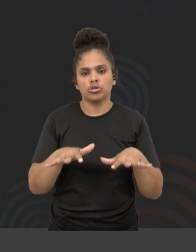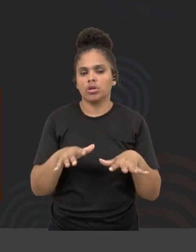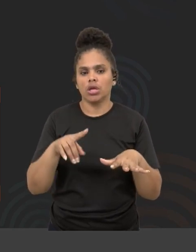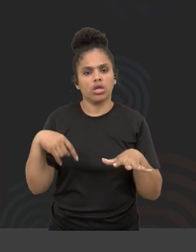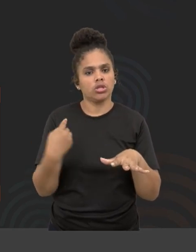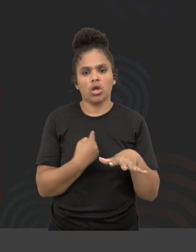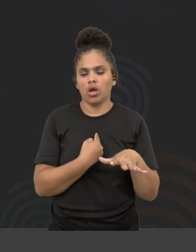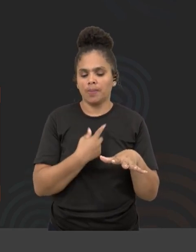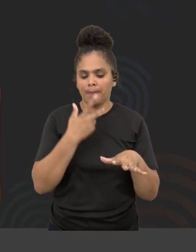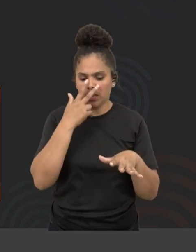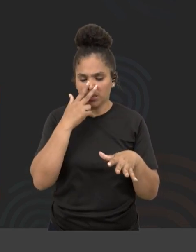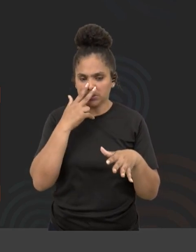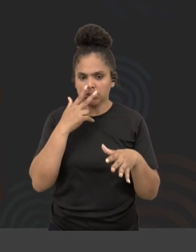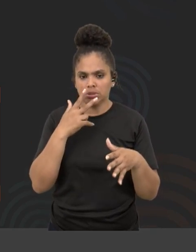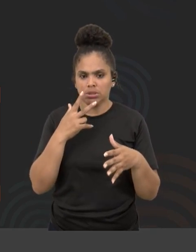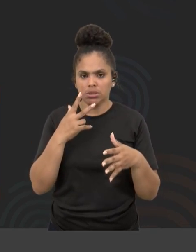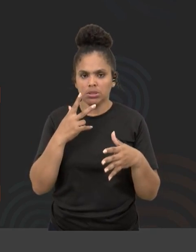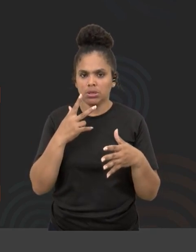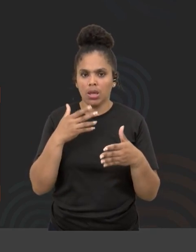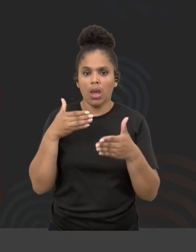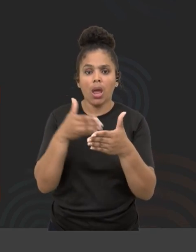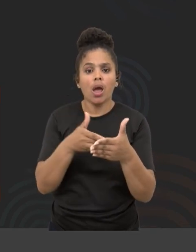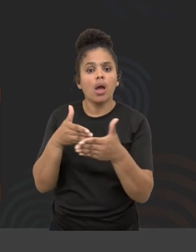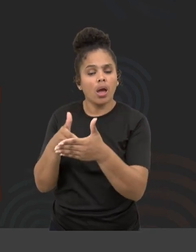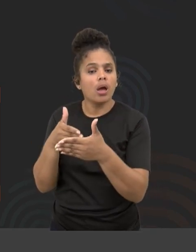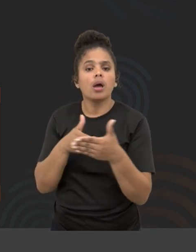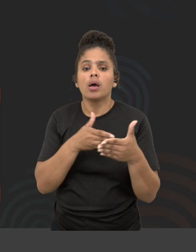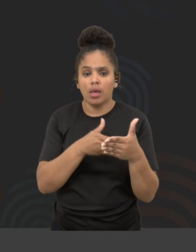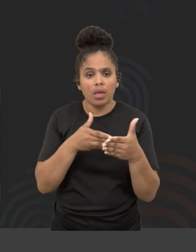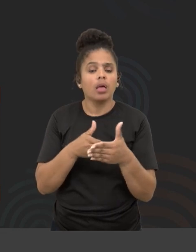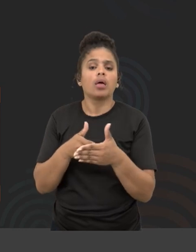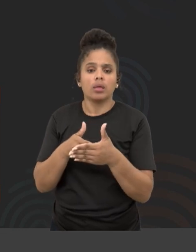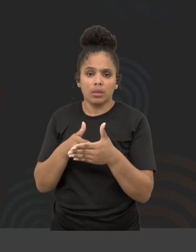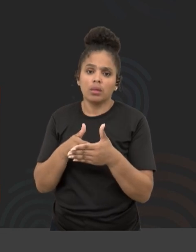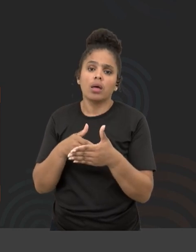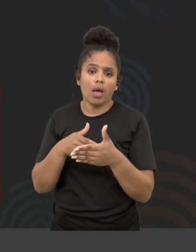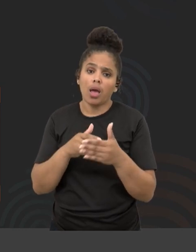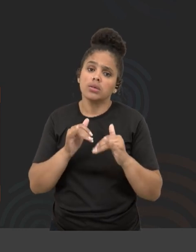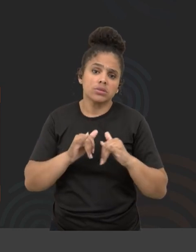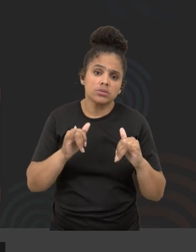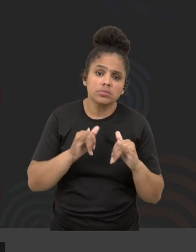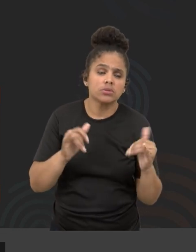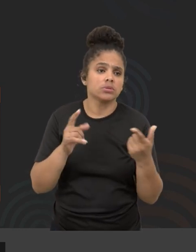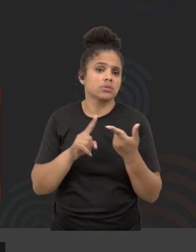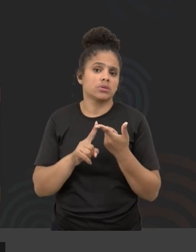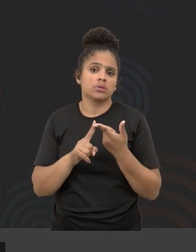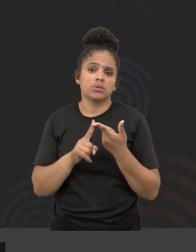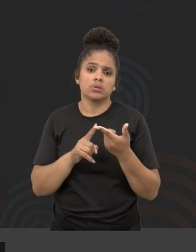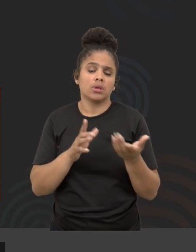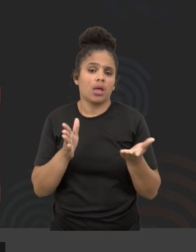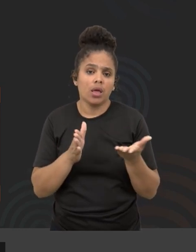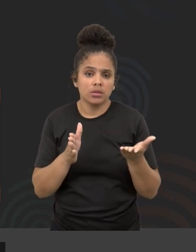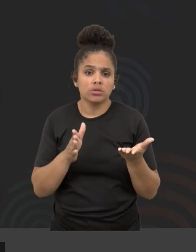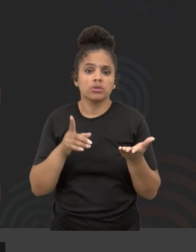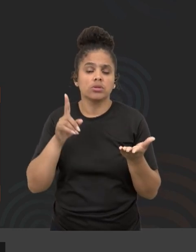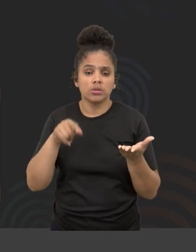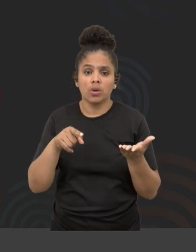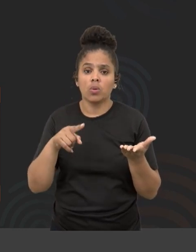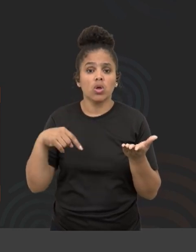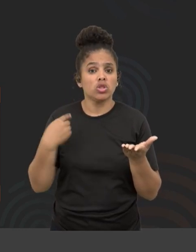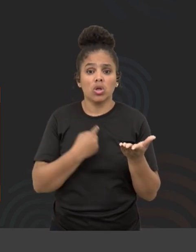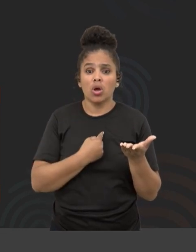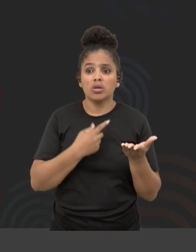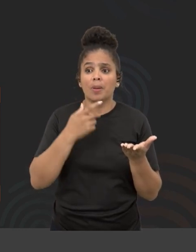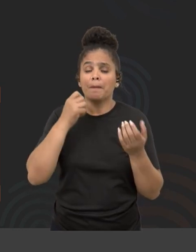impedindo pessoas de terem acesso à informação, de terem acesso a serviços, a gente, em alguns casos, pode estar